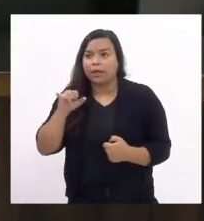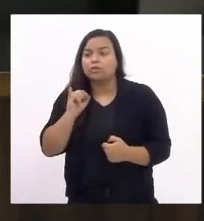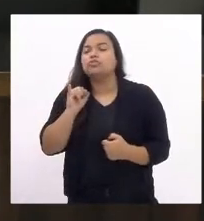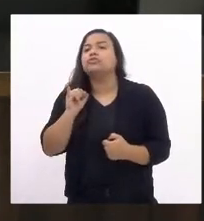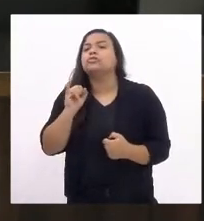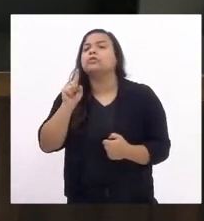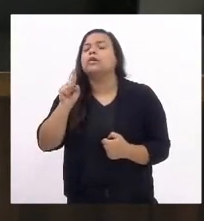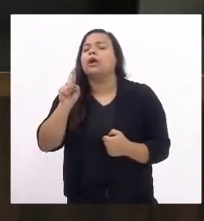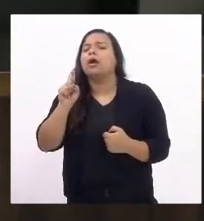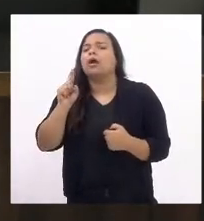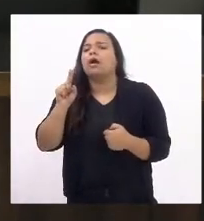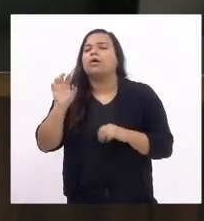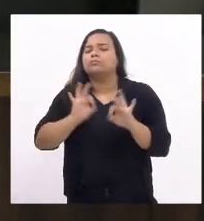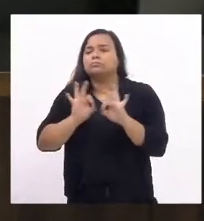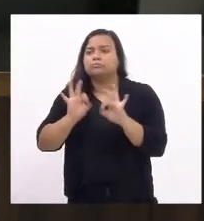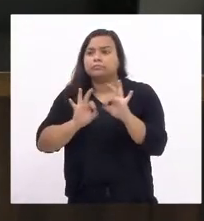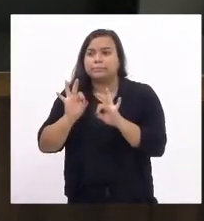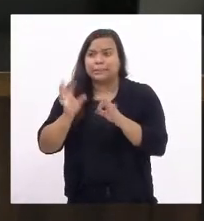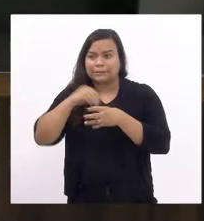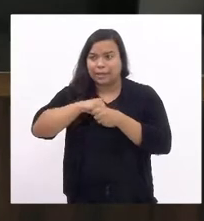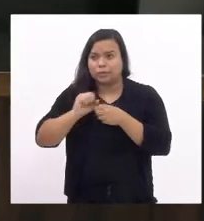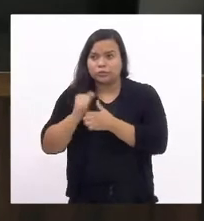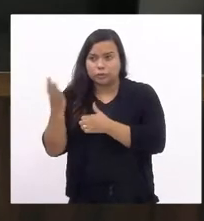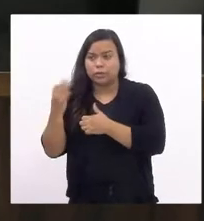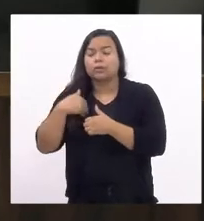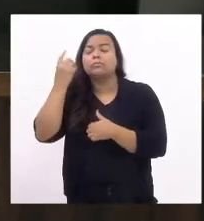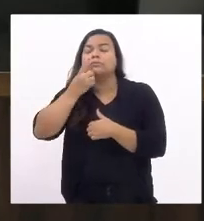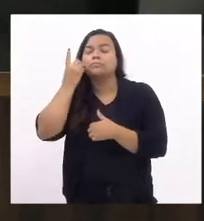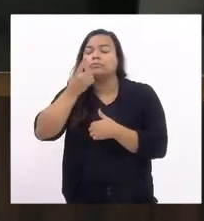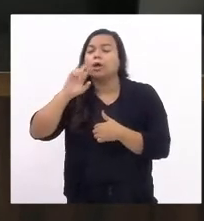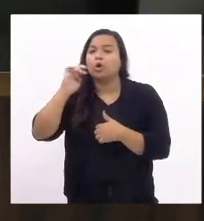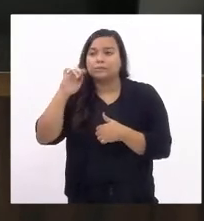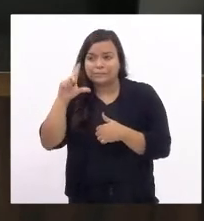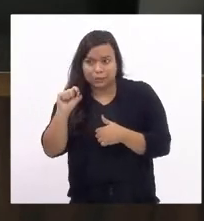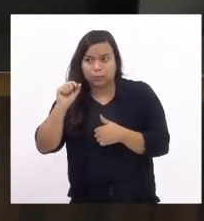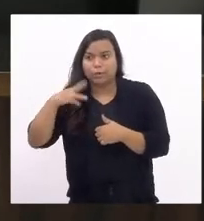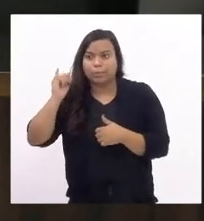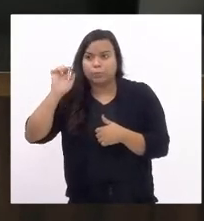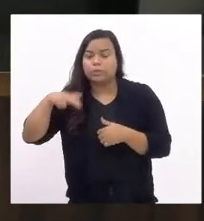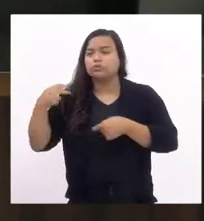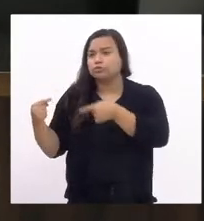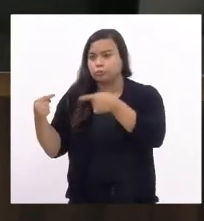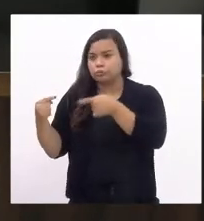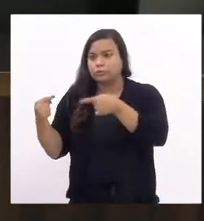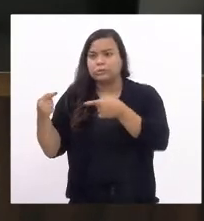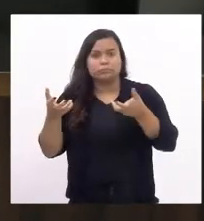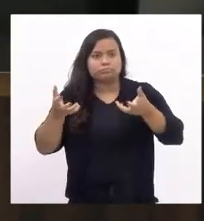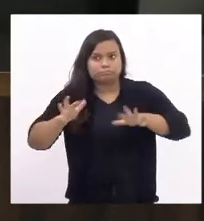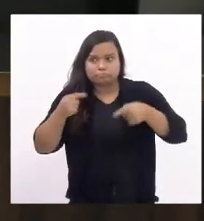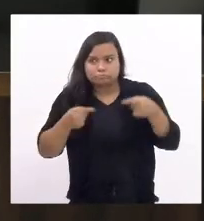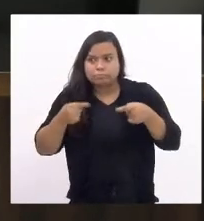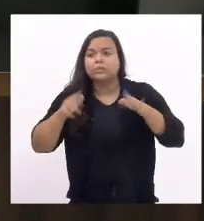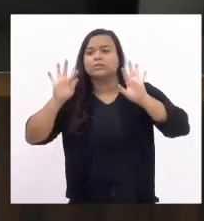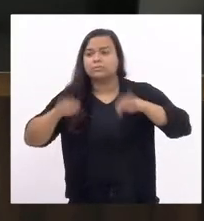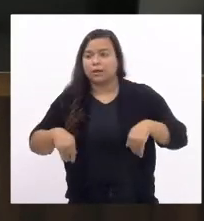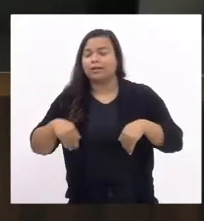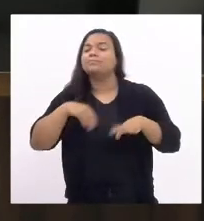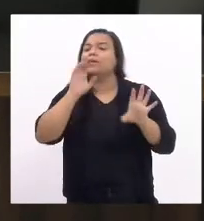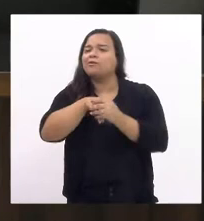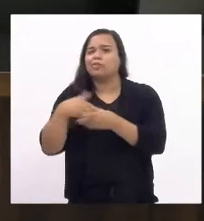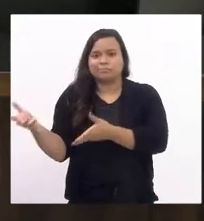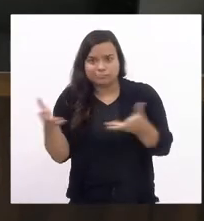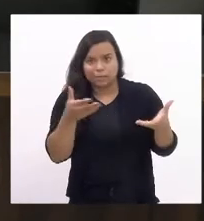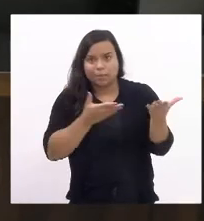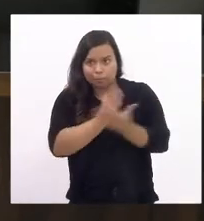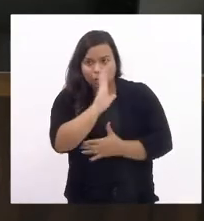Internas, proposição externa, favorável, deputado Rodrigo Amorim. Em discussão, não havendo ninguém queira discutir, encerrada a discussão. Em votação, os senhores que